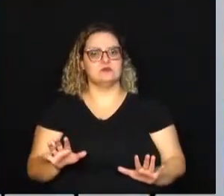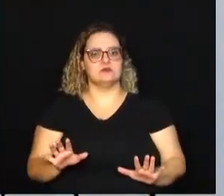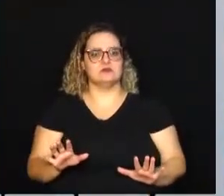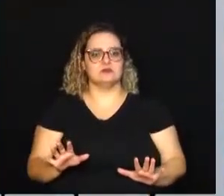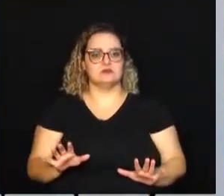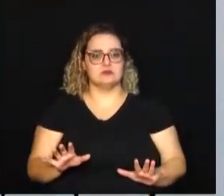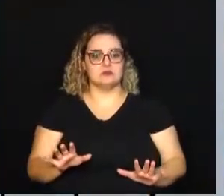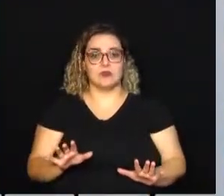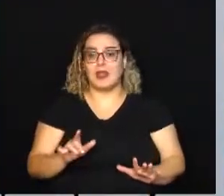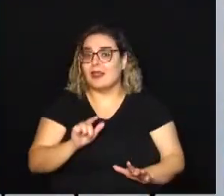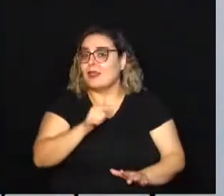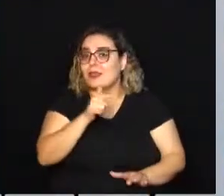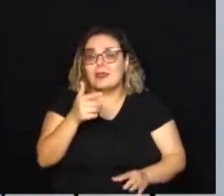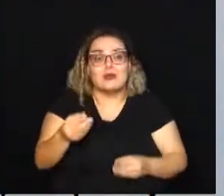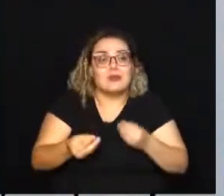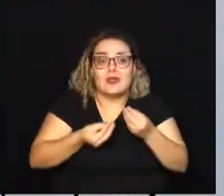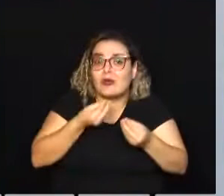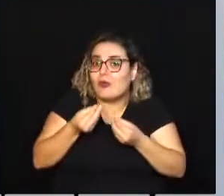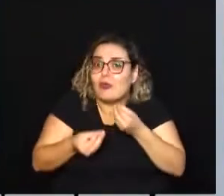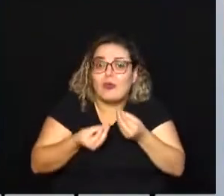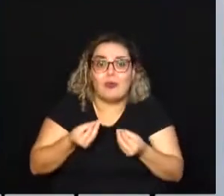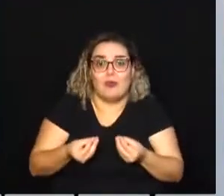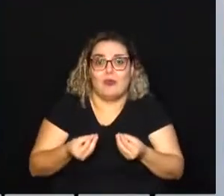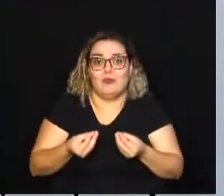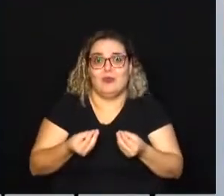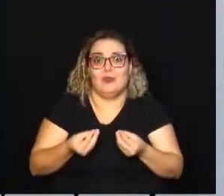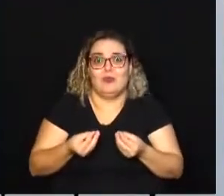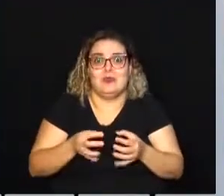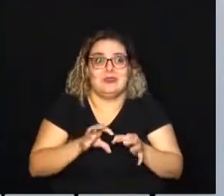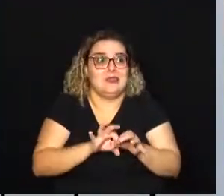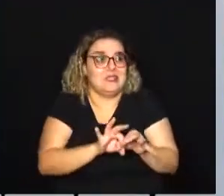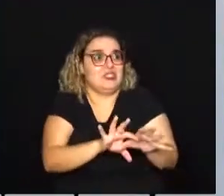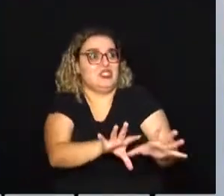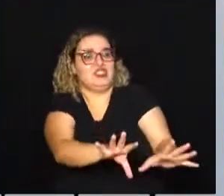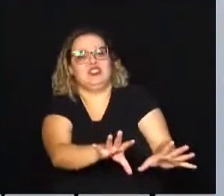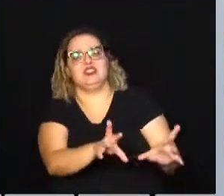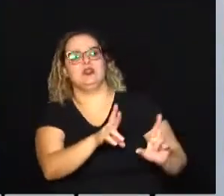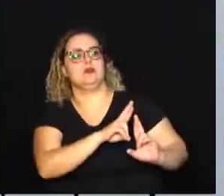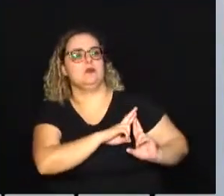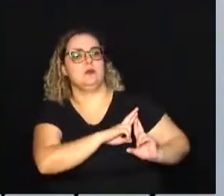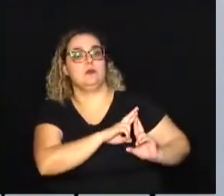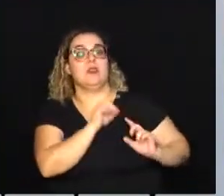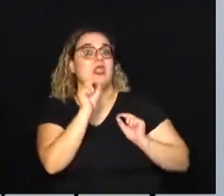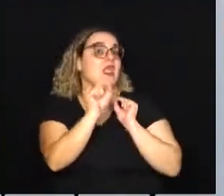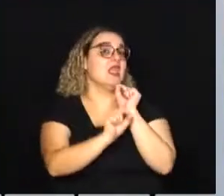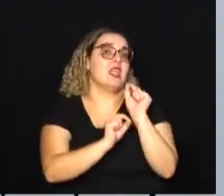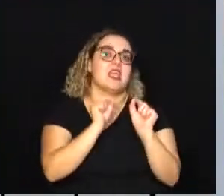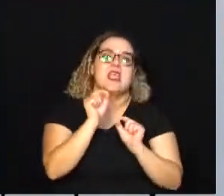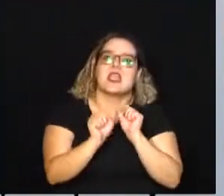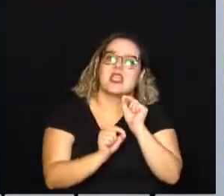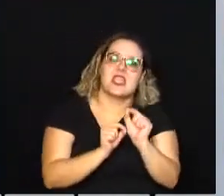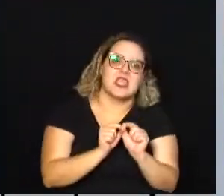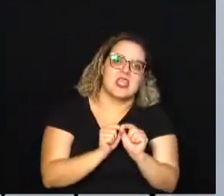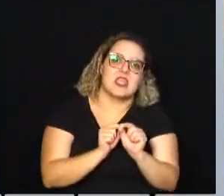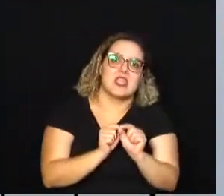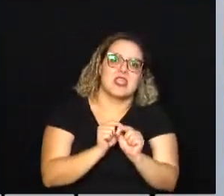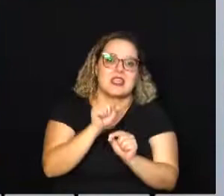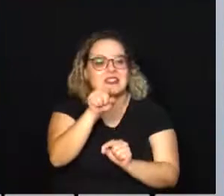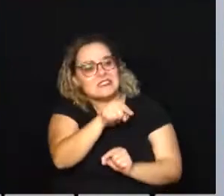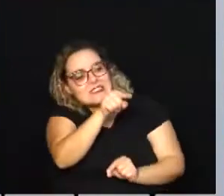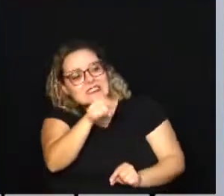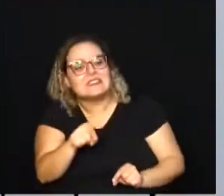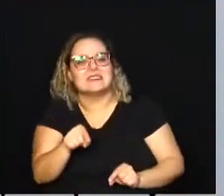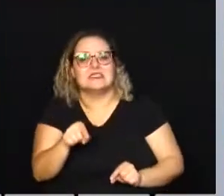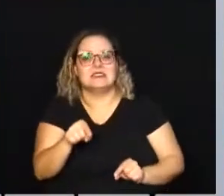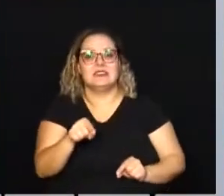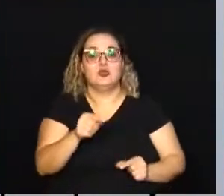e não tem como não responsabilizar quem negligenciou a resposta séria à pandemia desde o